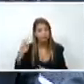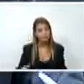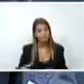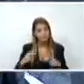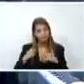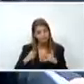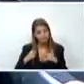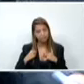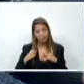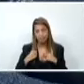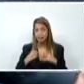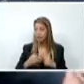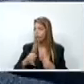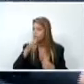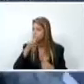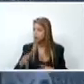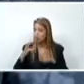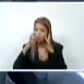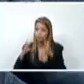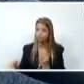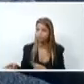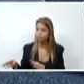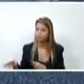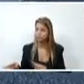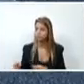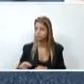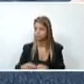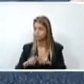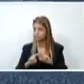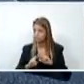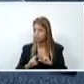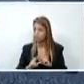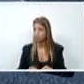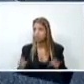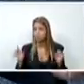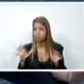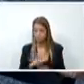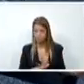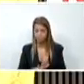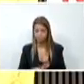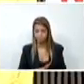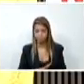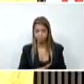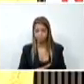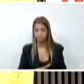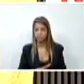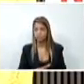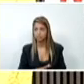merecem serem ouvidas. Então, obrigado. Então, eu queria só para completar, senhor vereador, que